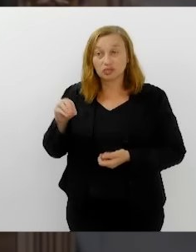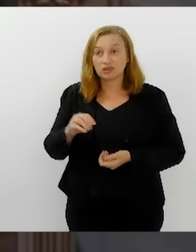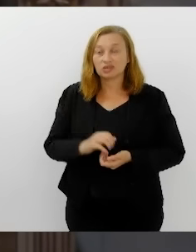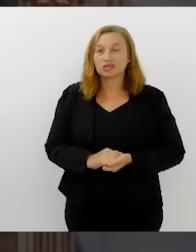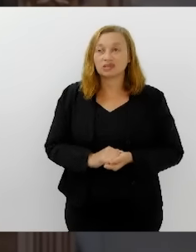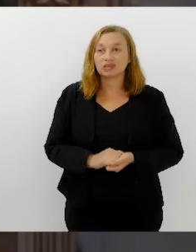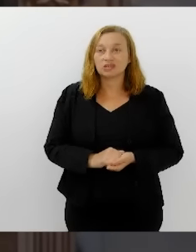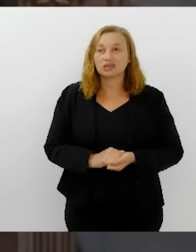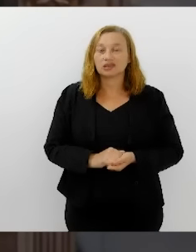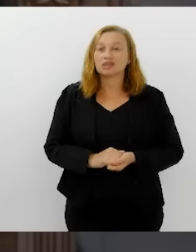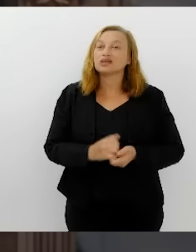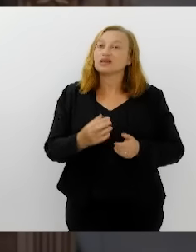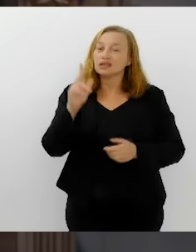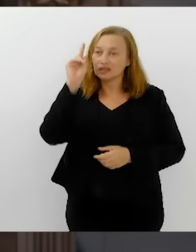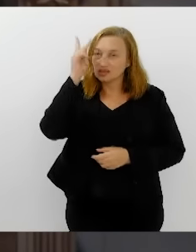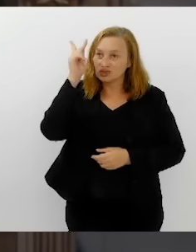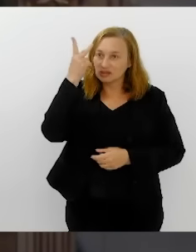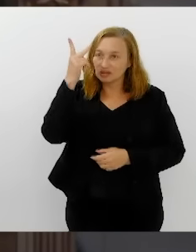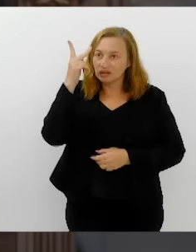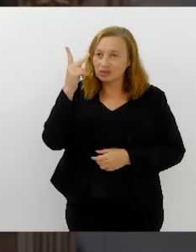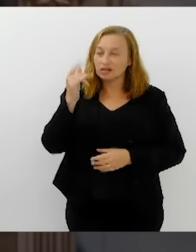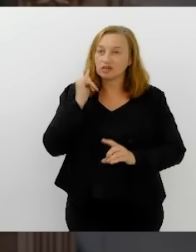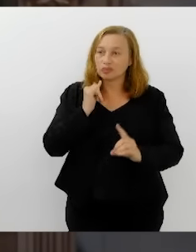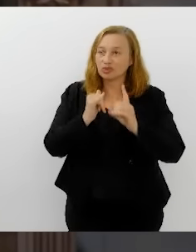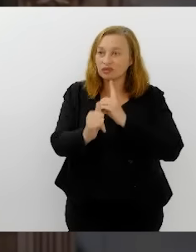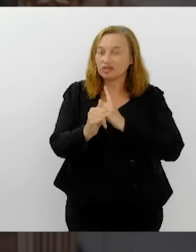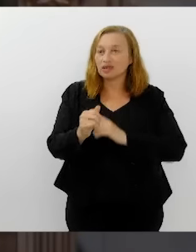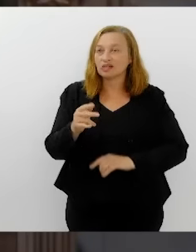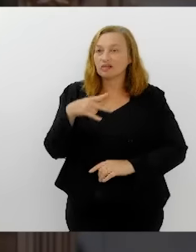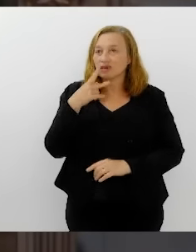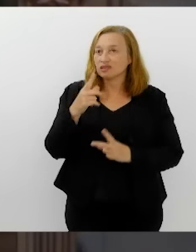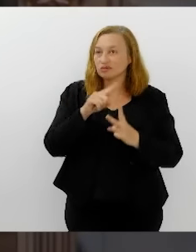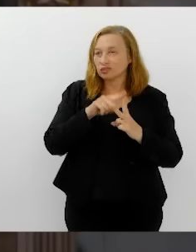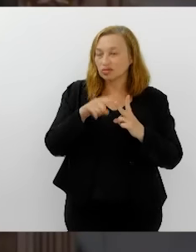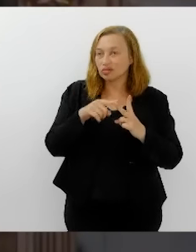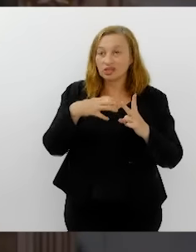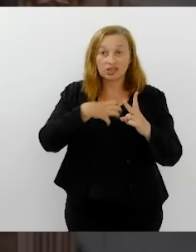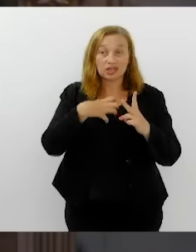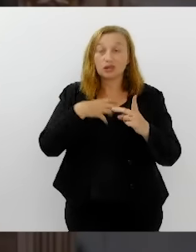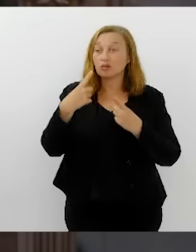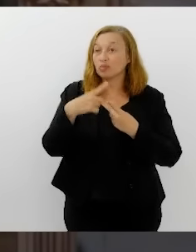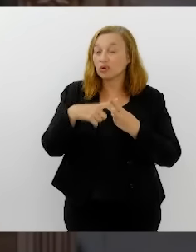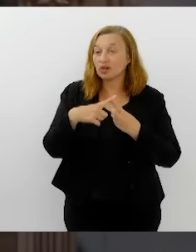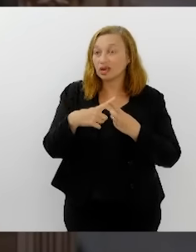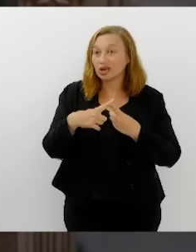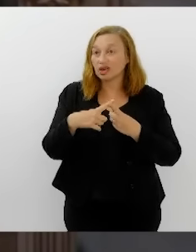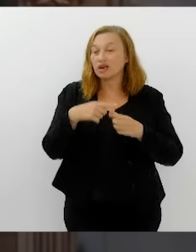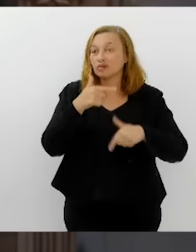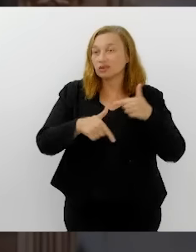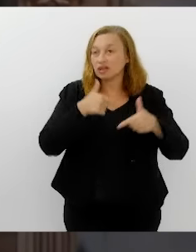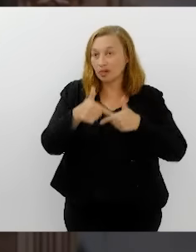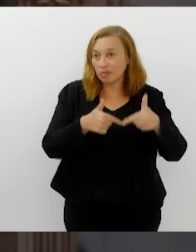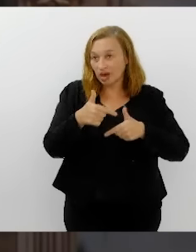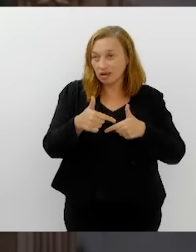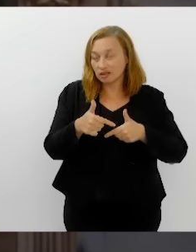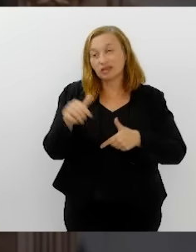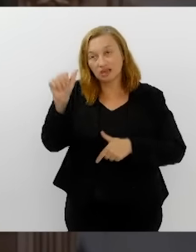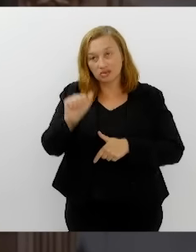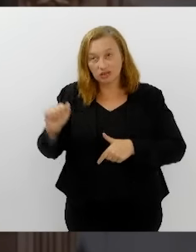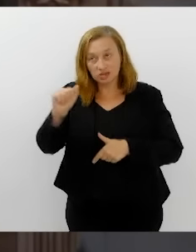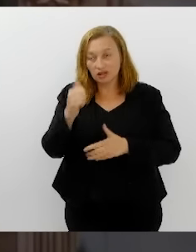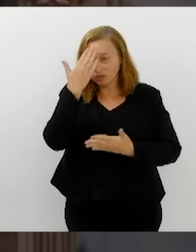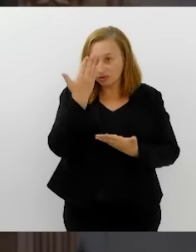caráter histórico e profético. Digo nos dois sentidos, porque a missão própria dos Arautos do Evangelho, que foi confiada pela